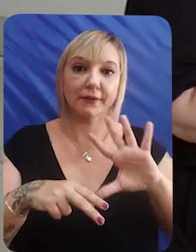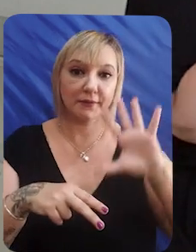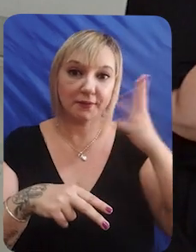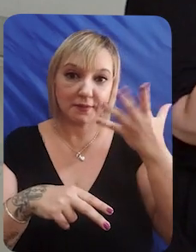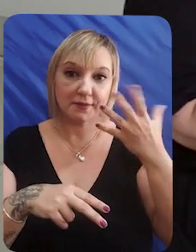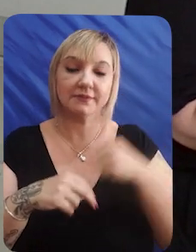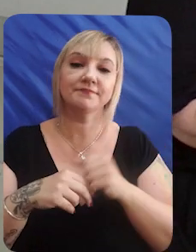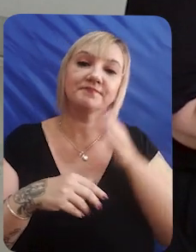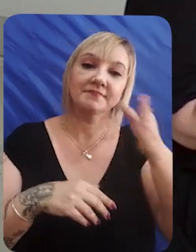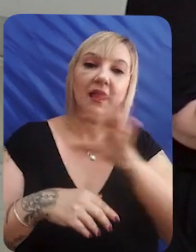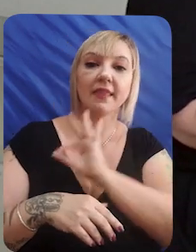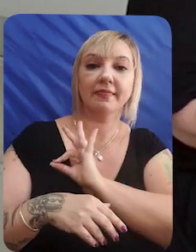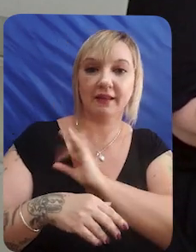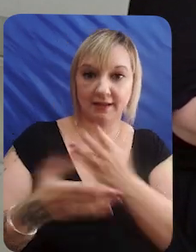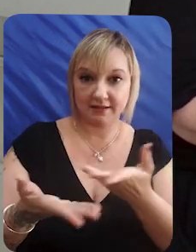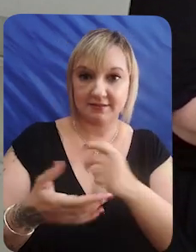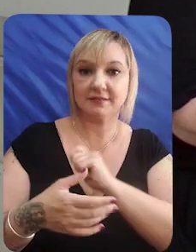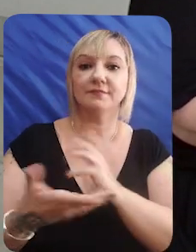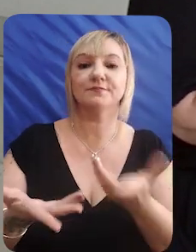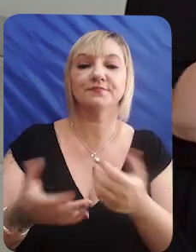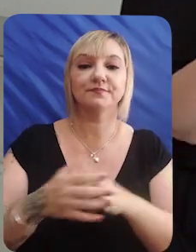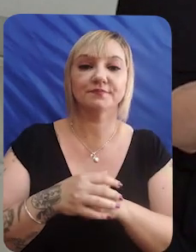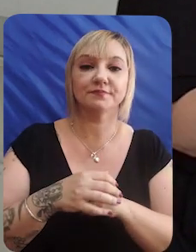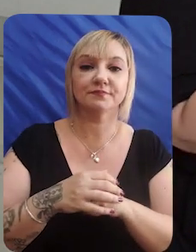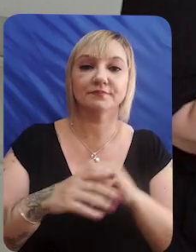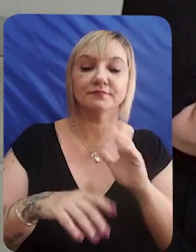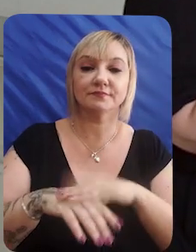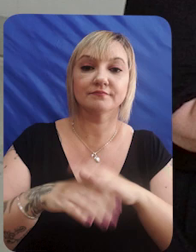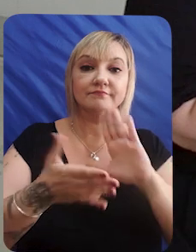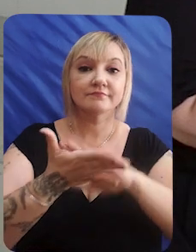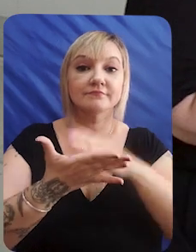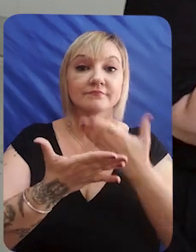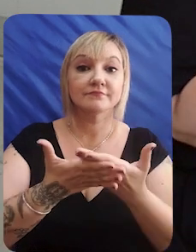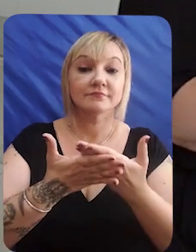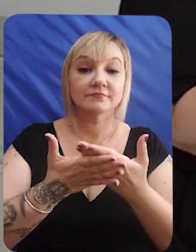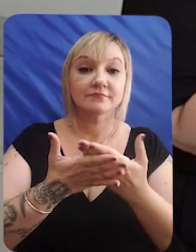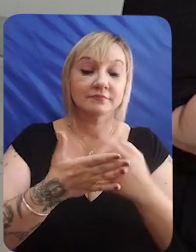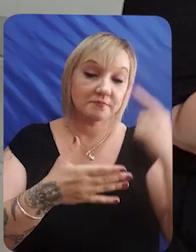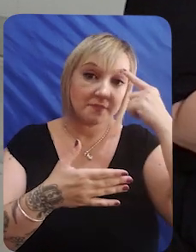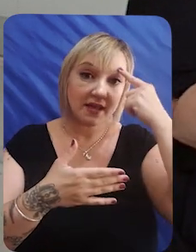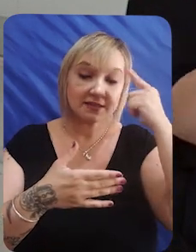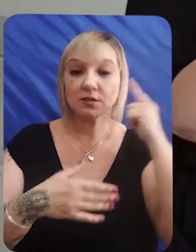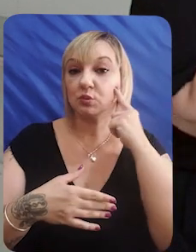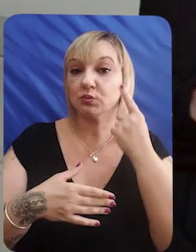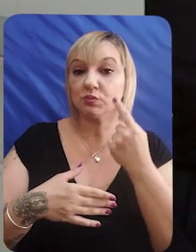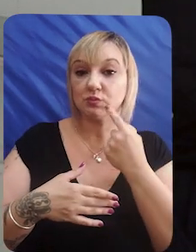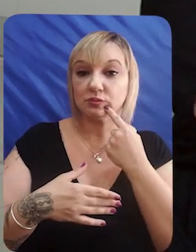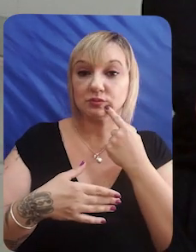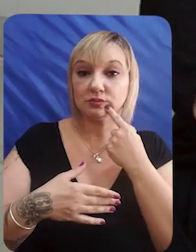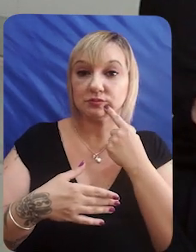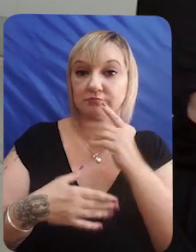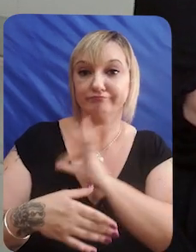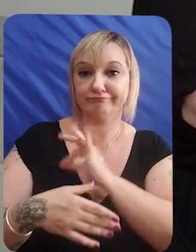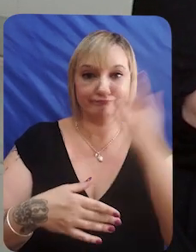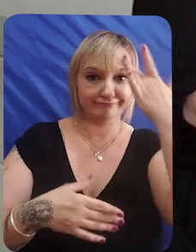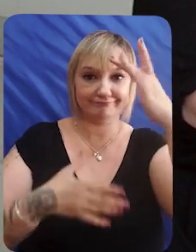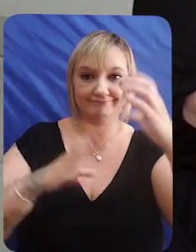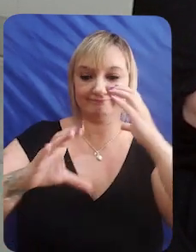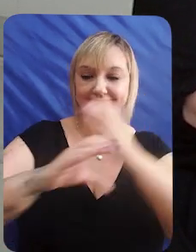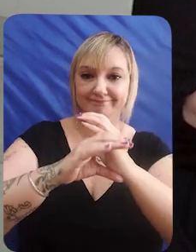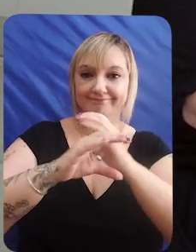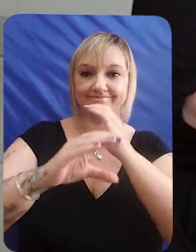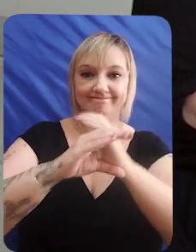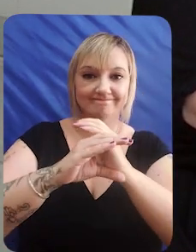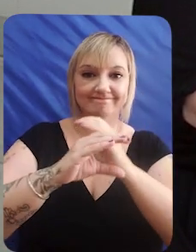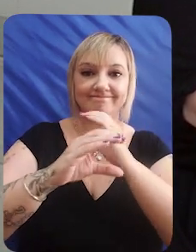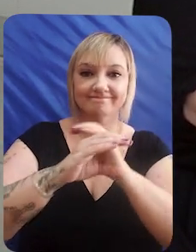gente ir até a delegacia para fazer a interpretação. Imagina um surdo, porque a polícia também não sabe se comunicar em